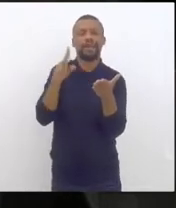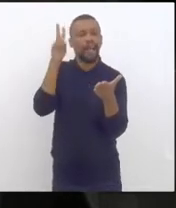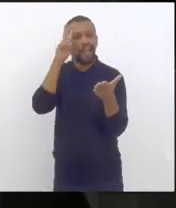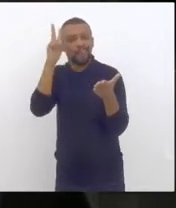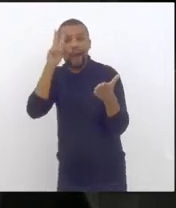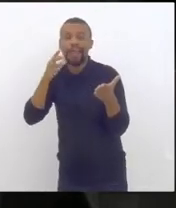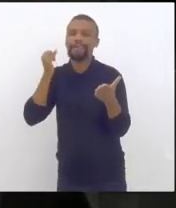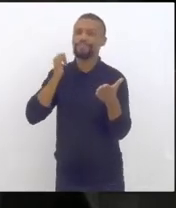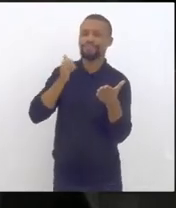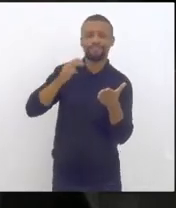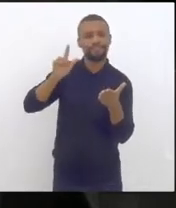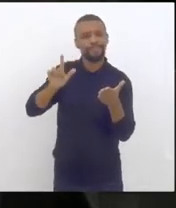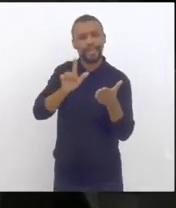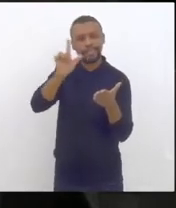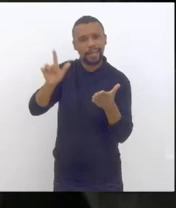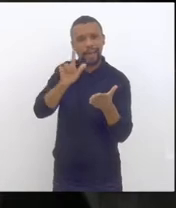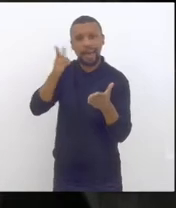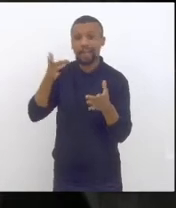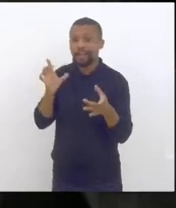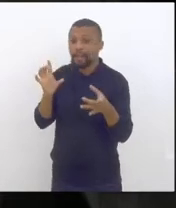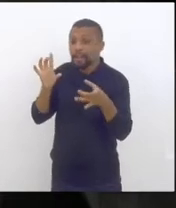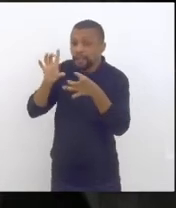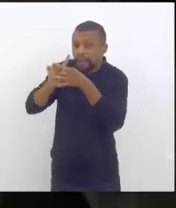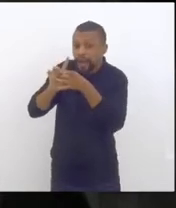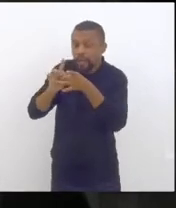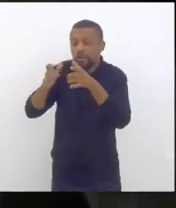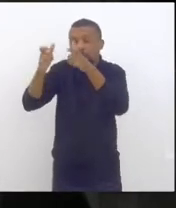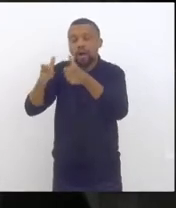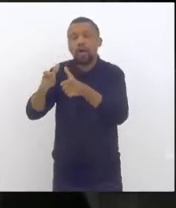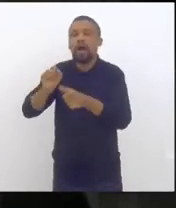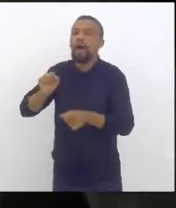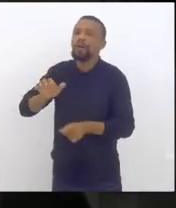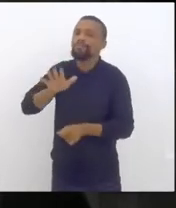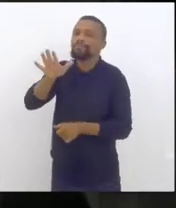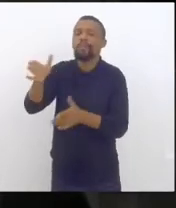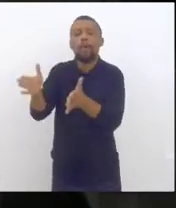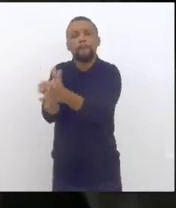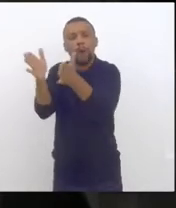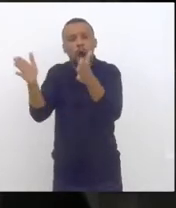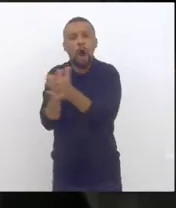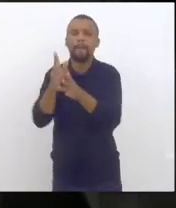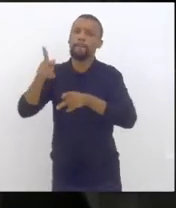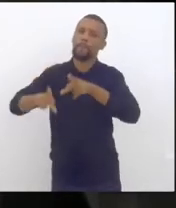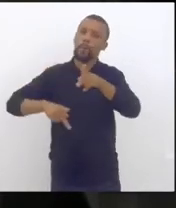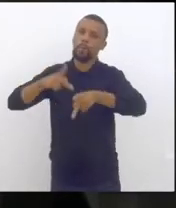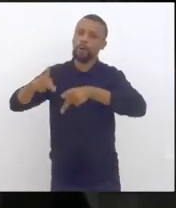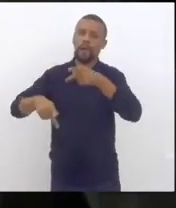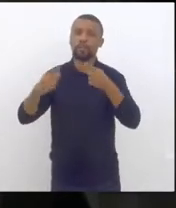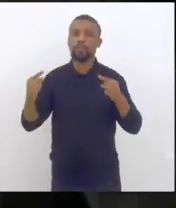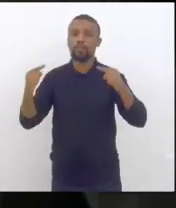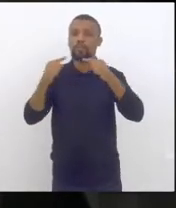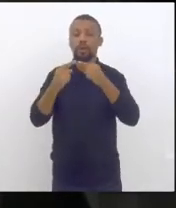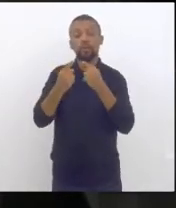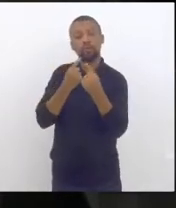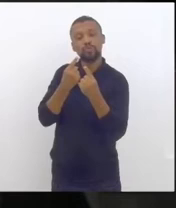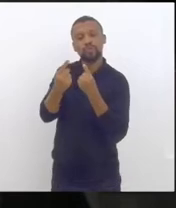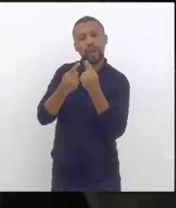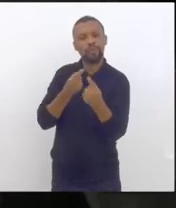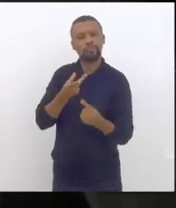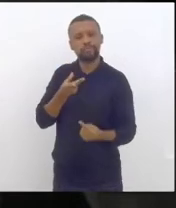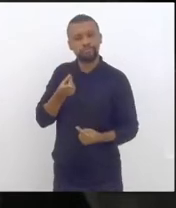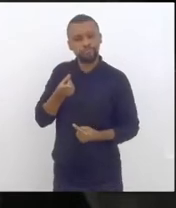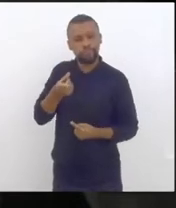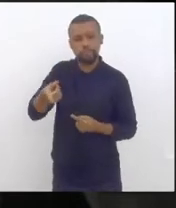provenientes dos territórios de populares o que tem a ver com um diálogo permanente que